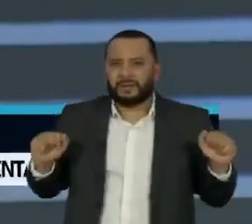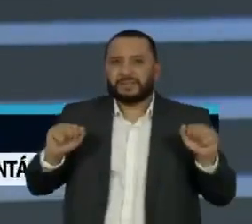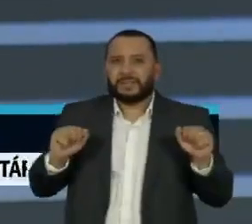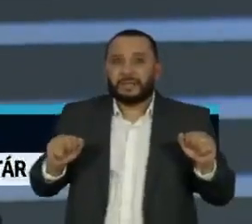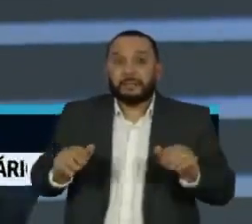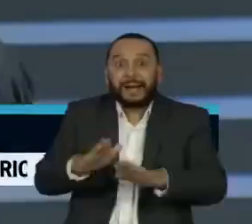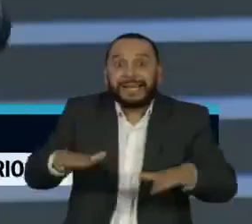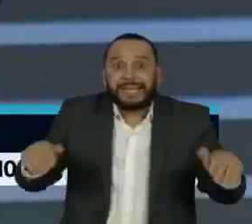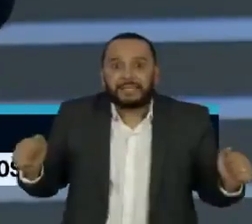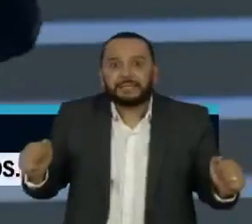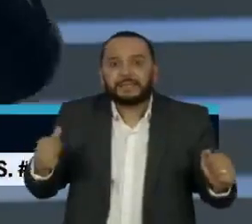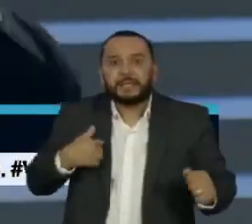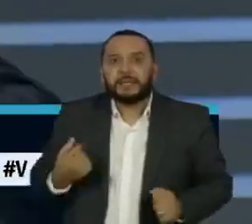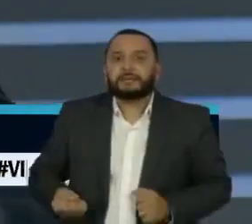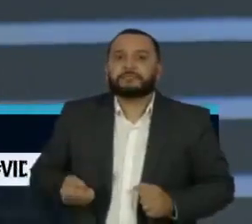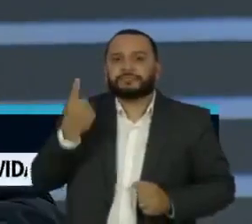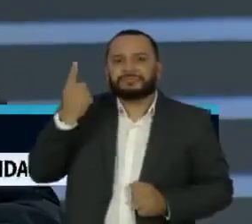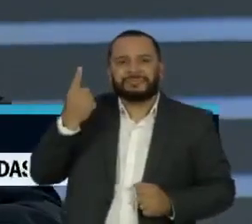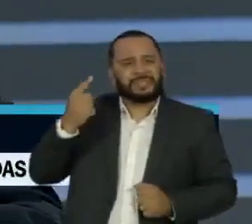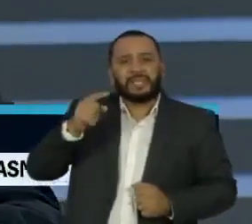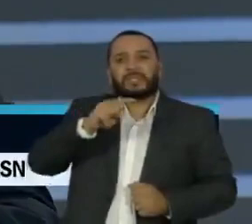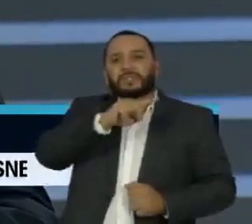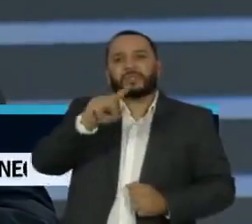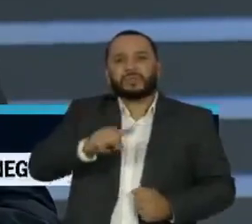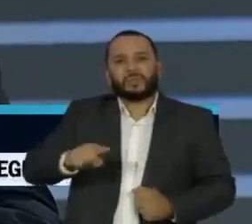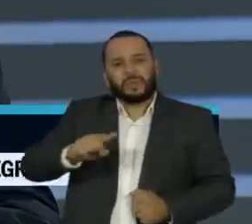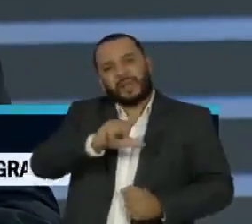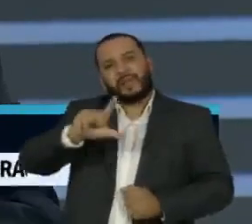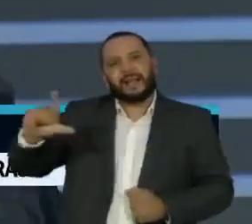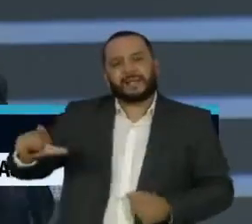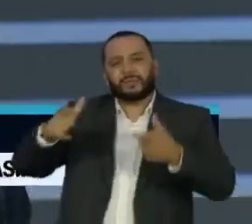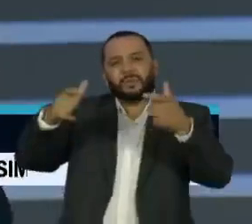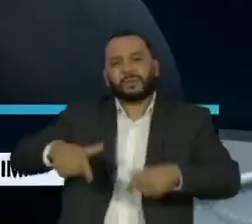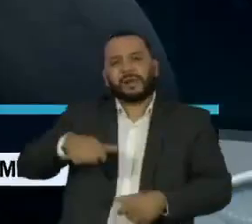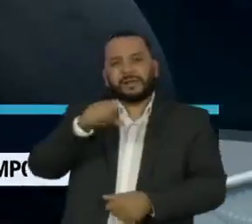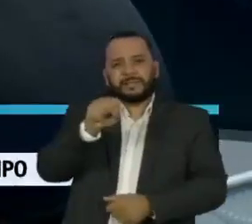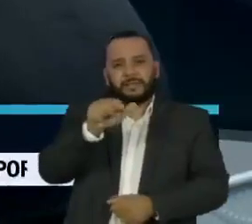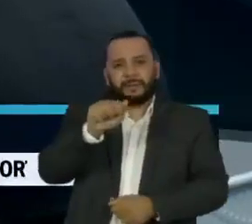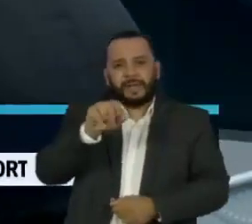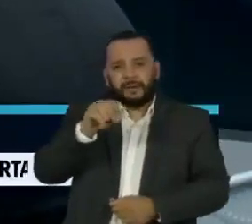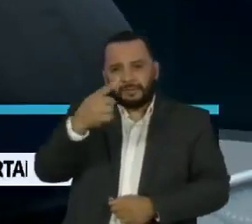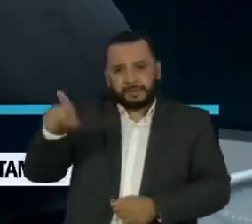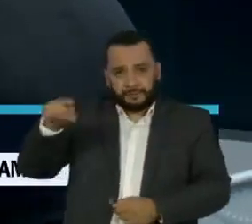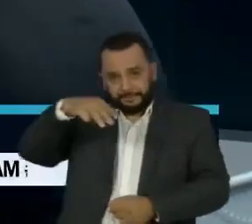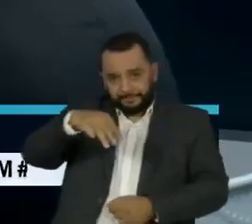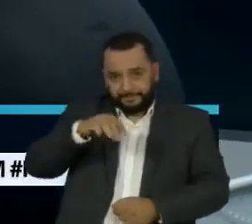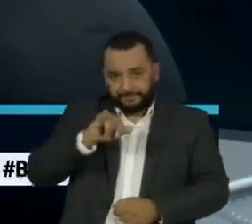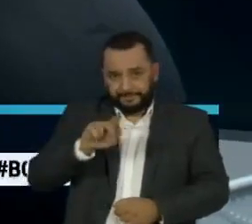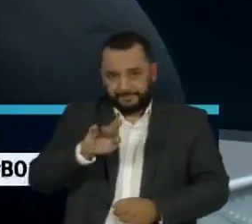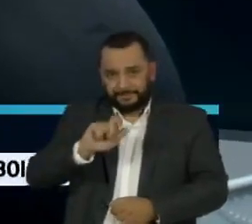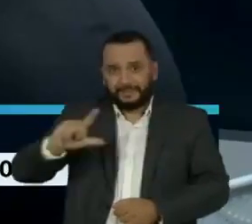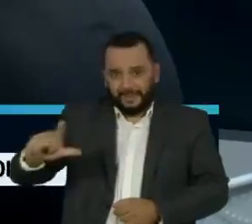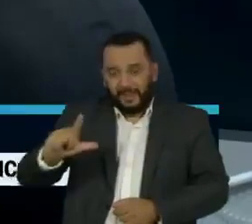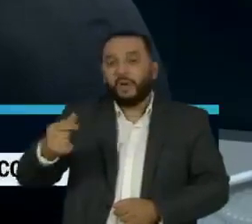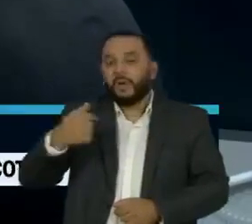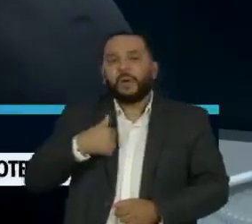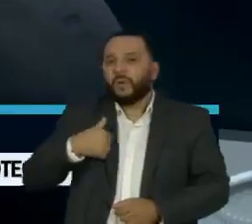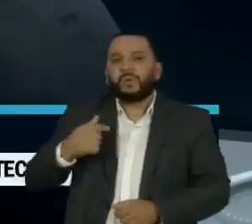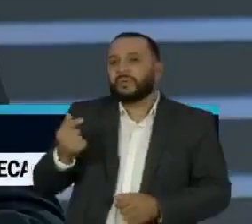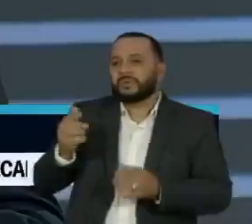para crianças, lá no fundo da Zona Leste, em São Miguel. Então, é isso que a nossa periferia